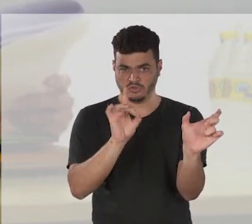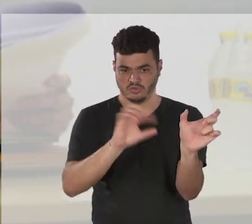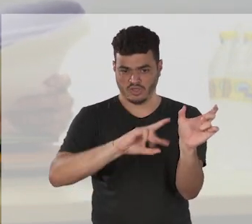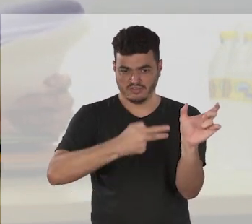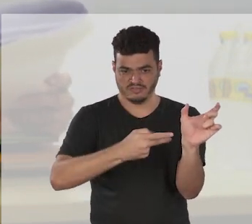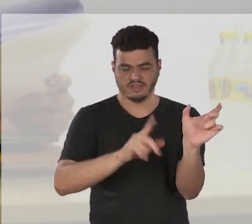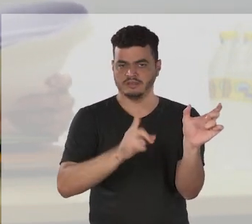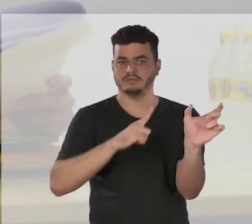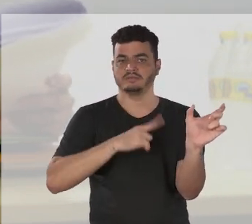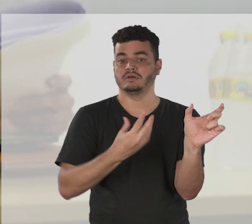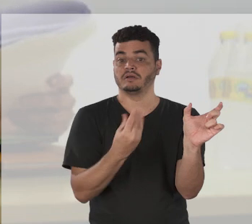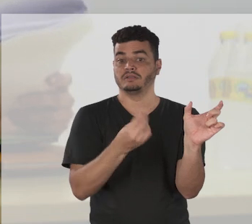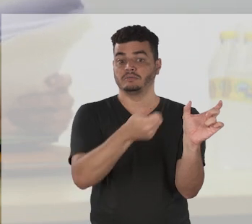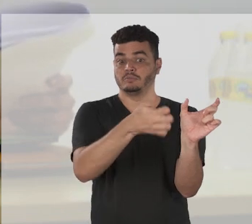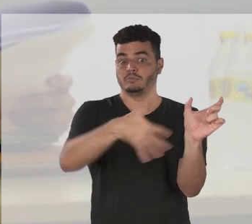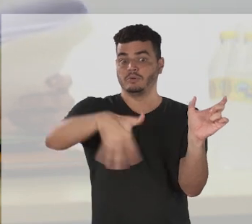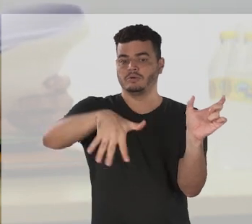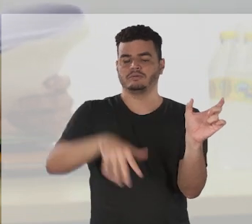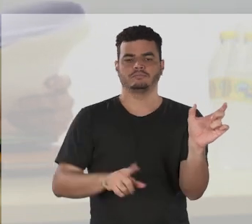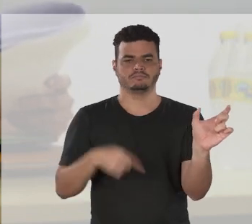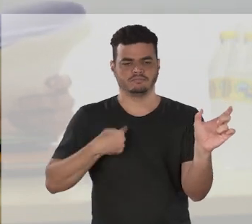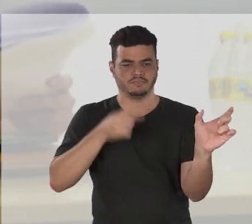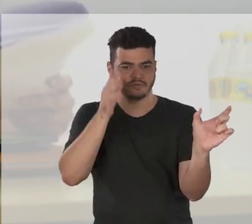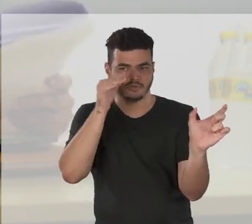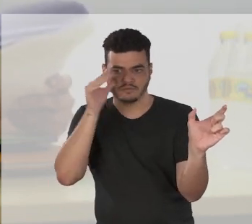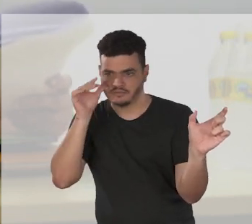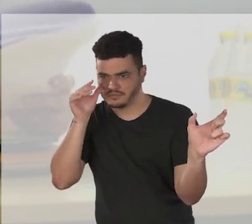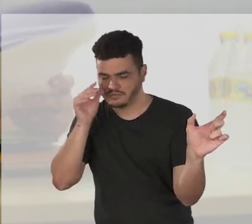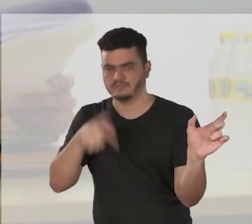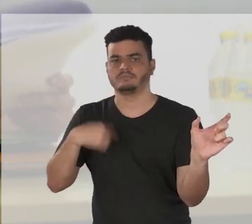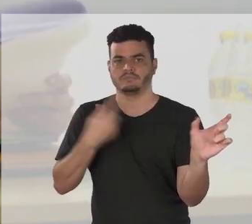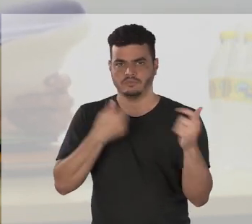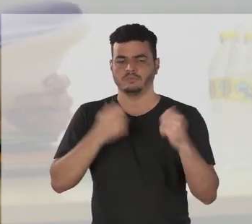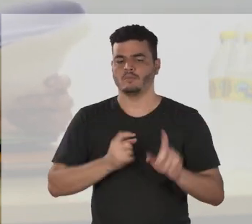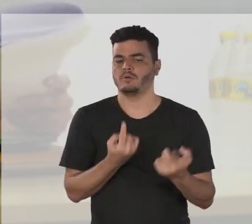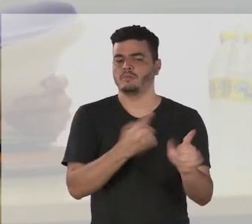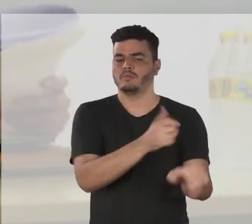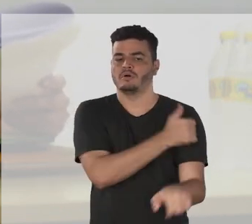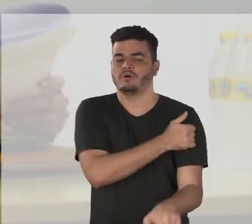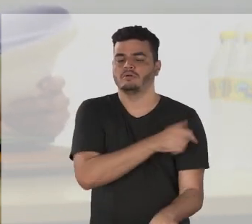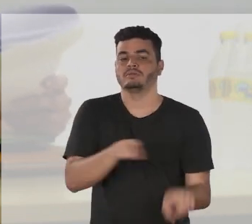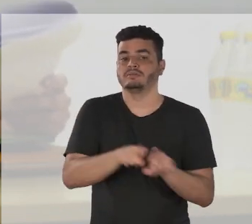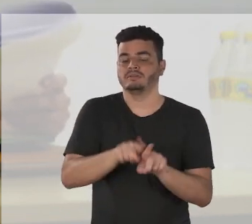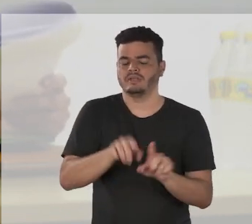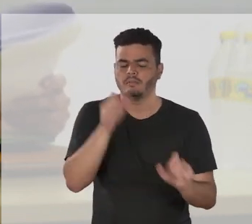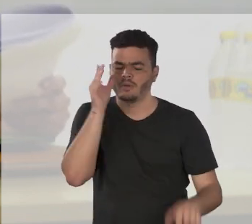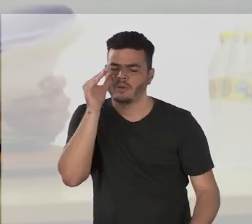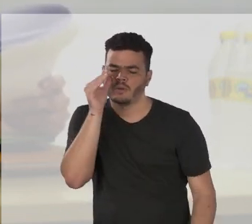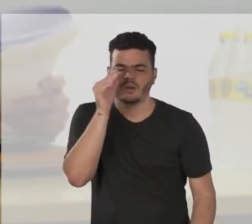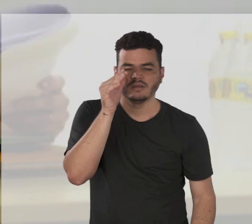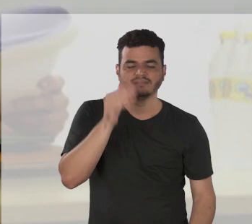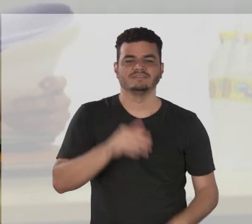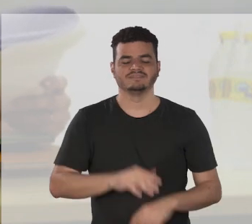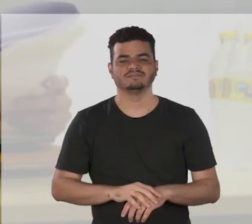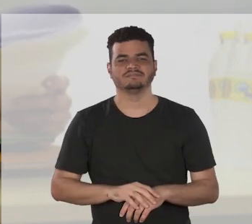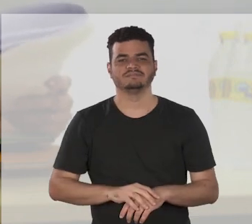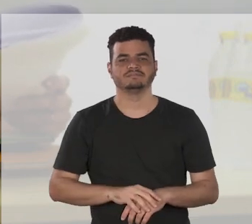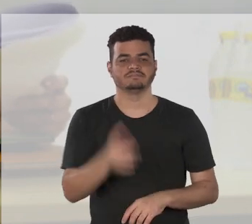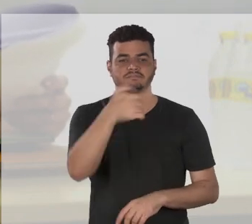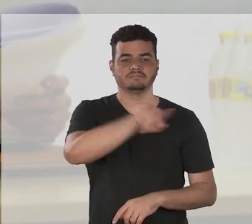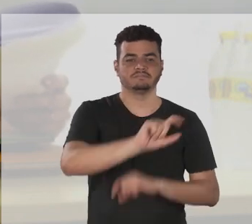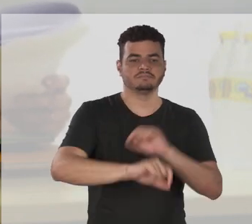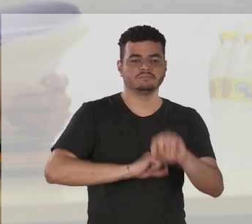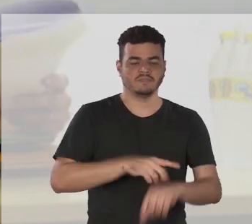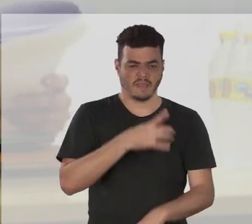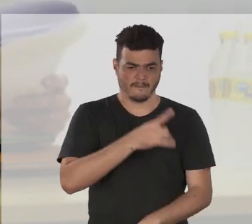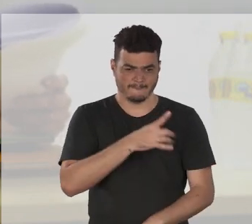acompanhar justamente o aluno vivenciar essa curiosidade, né, por ler, por encontrar sentido, por não ter